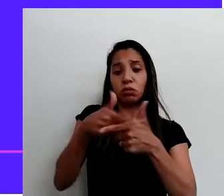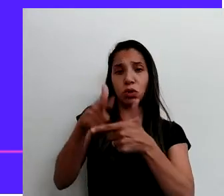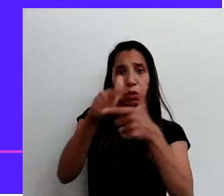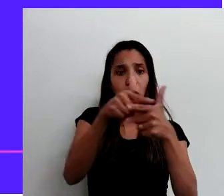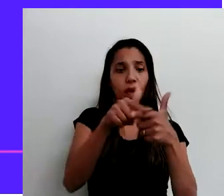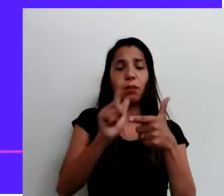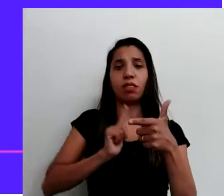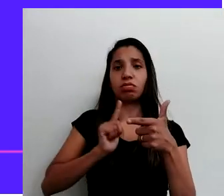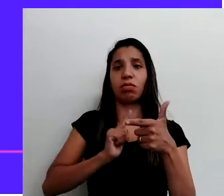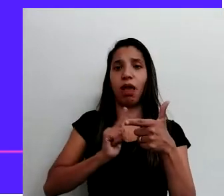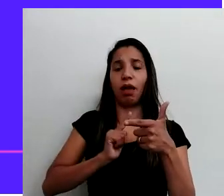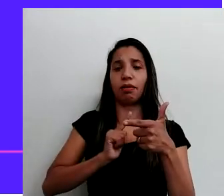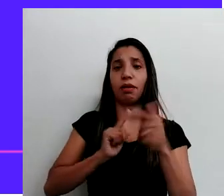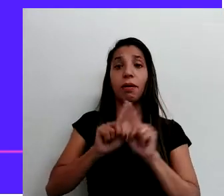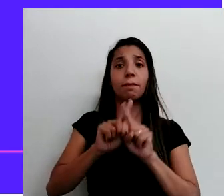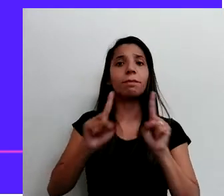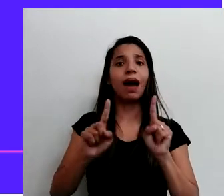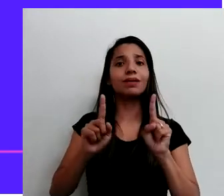a gente não ter,